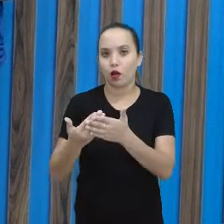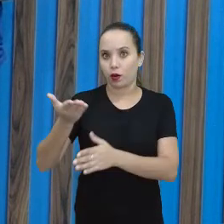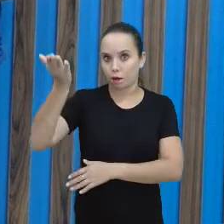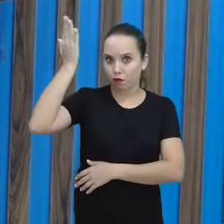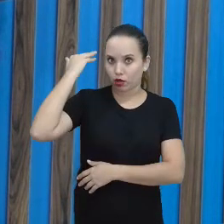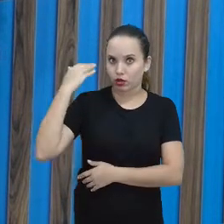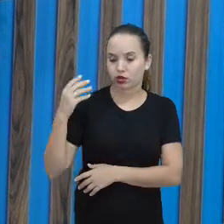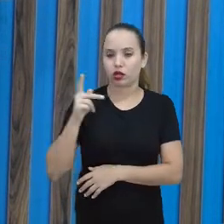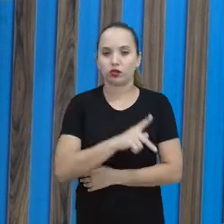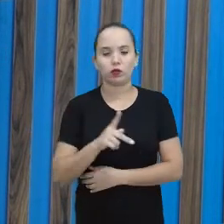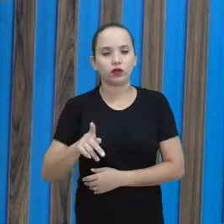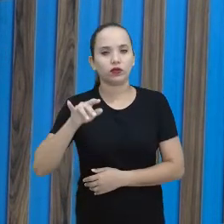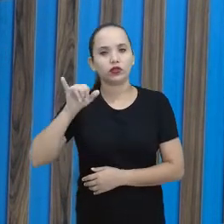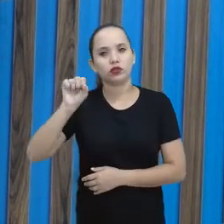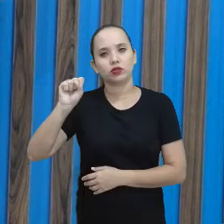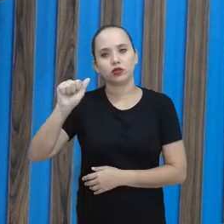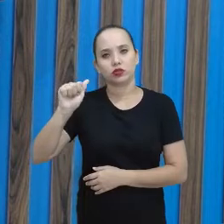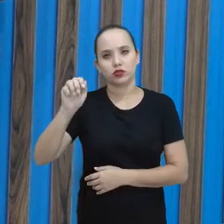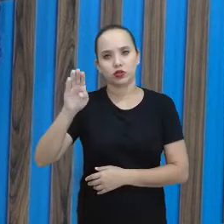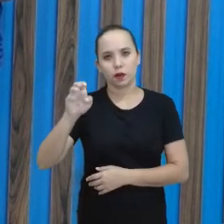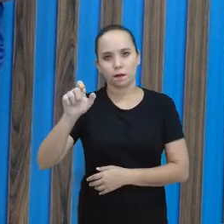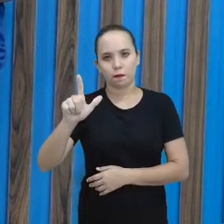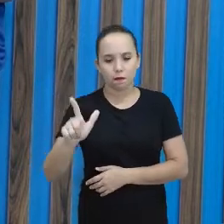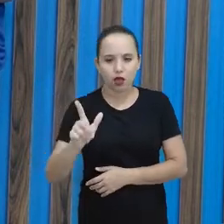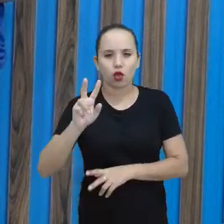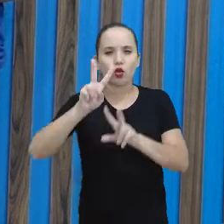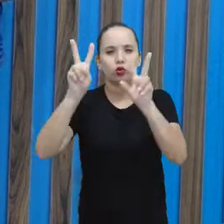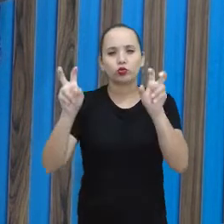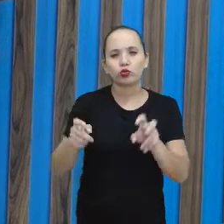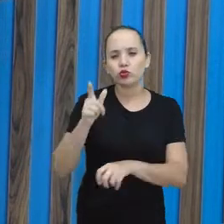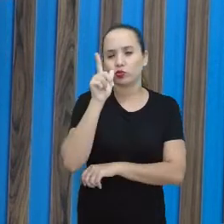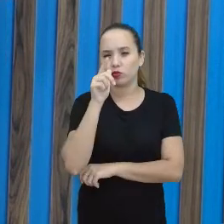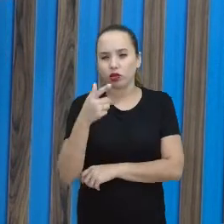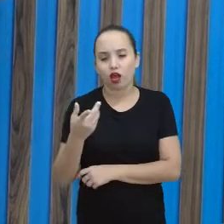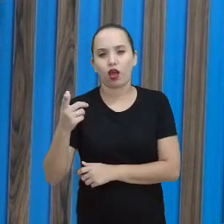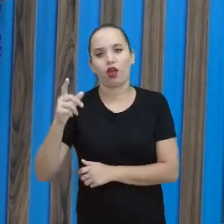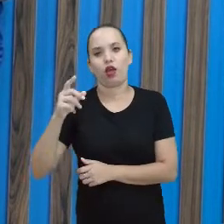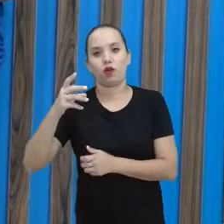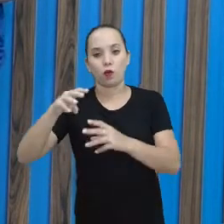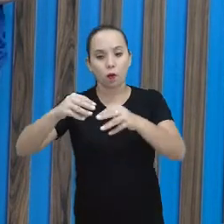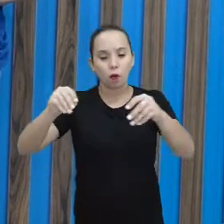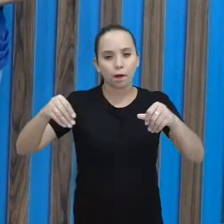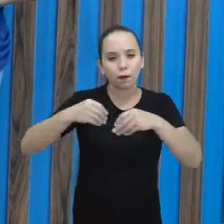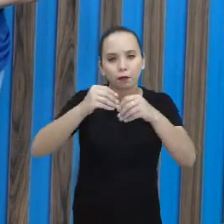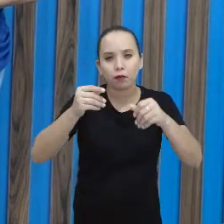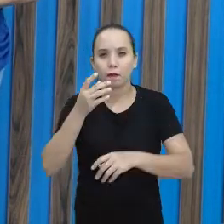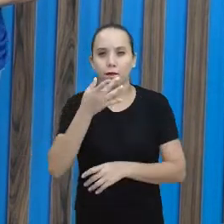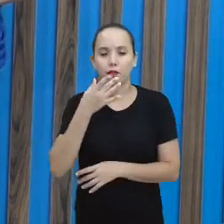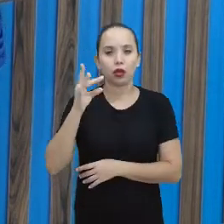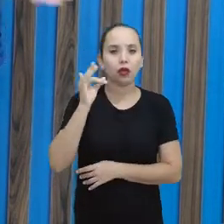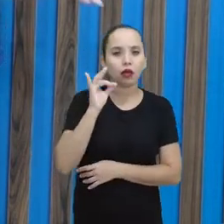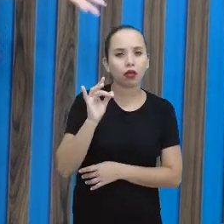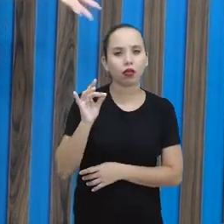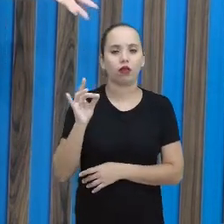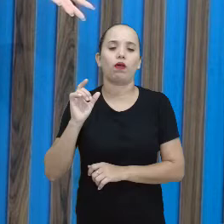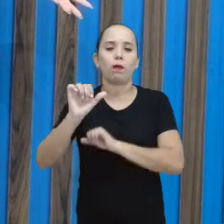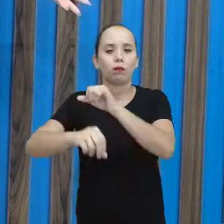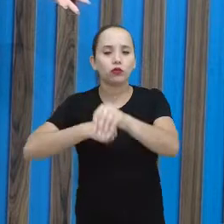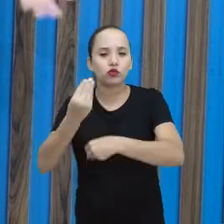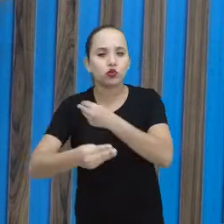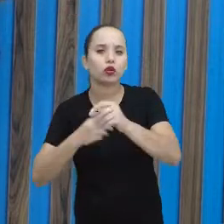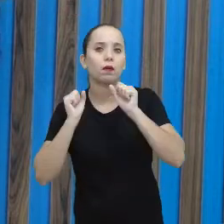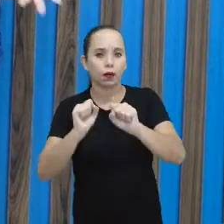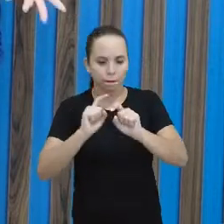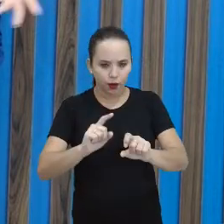a professora Isabel da questão da dessalinização, que era uma coisa mais complicada de fazer, né? Que pode até se